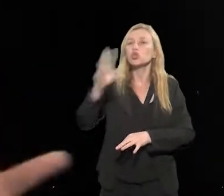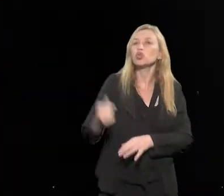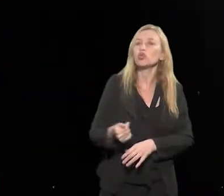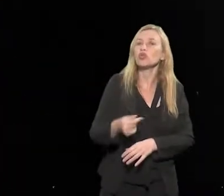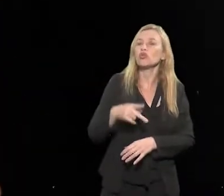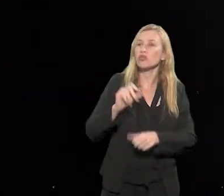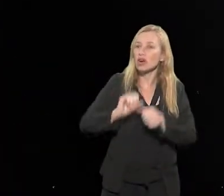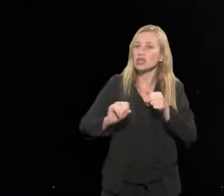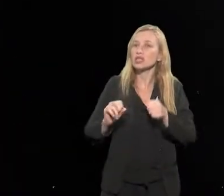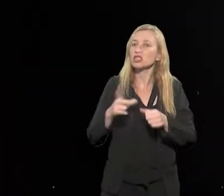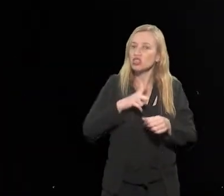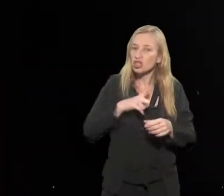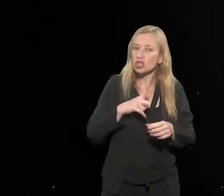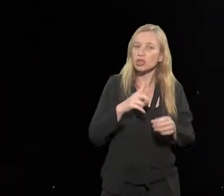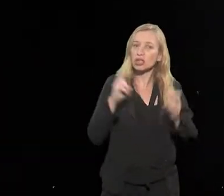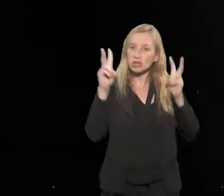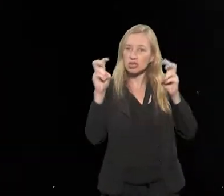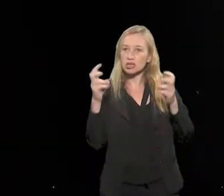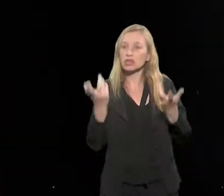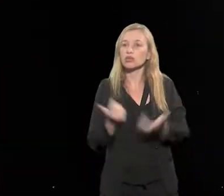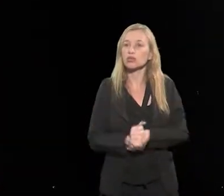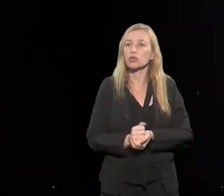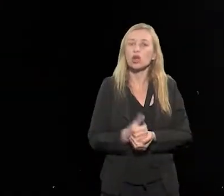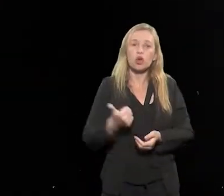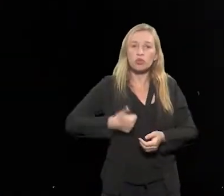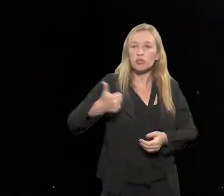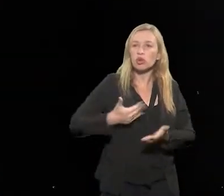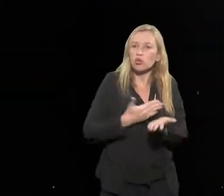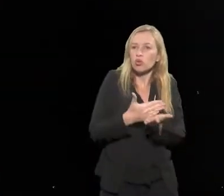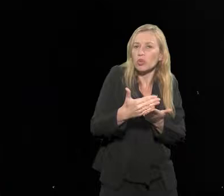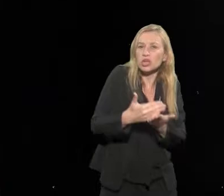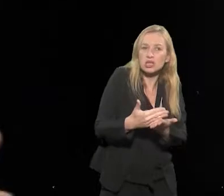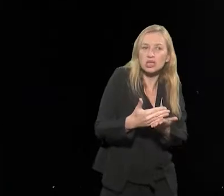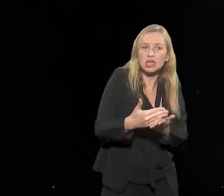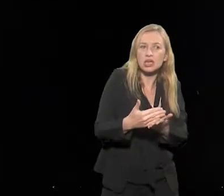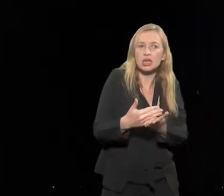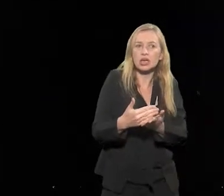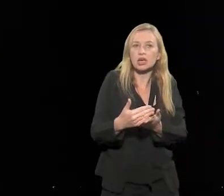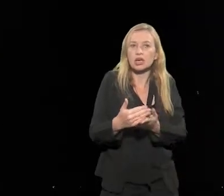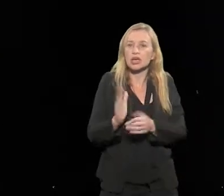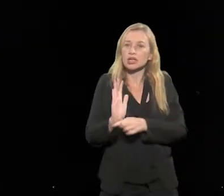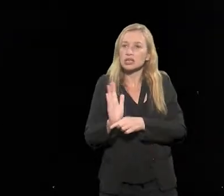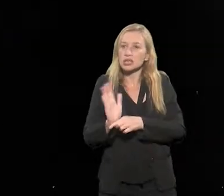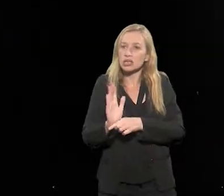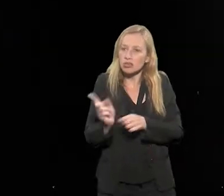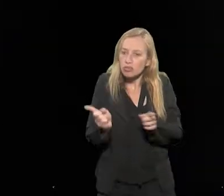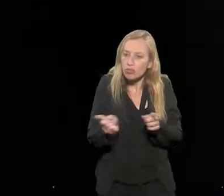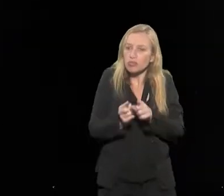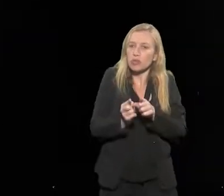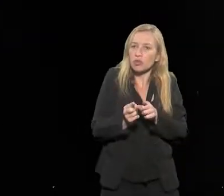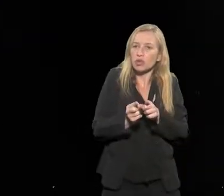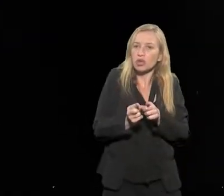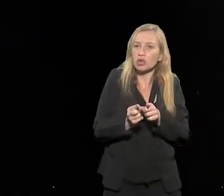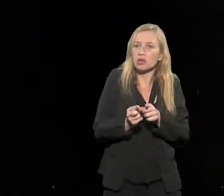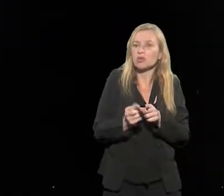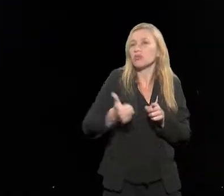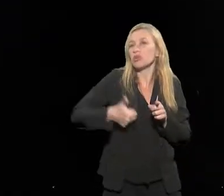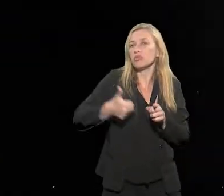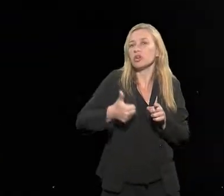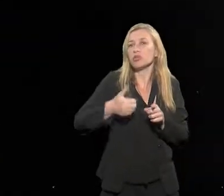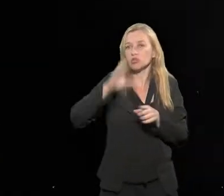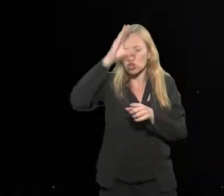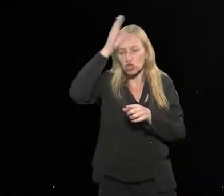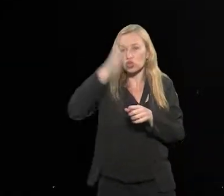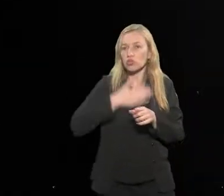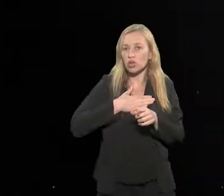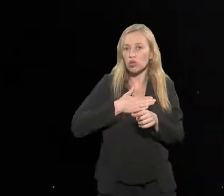ia fazendo tinha um pouco essa pegada. Eu primeiro comecei fazendo curta-metragem. Meu primeiro curta-metragem foi do meu tio, que